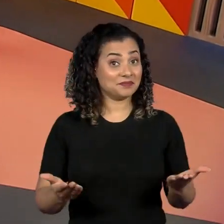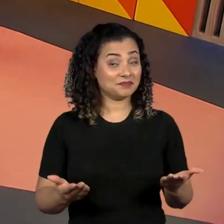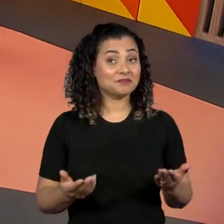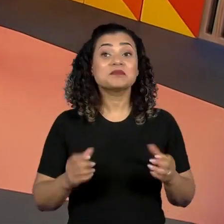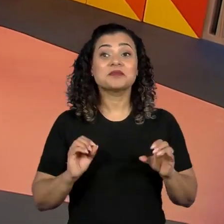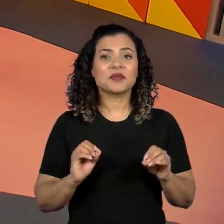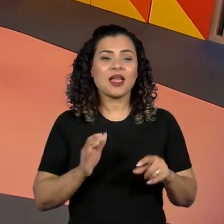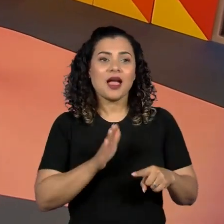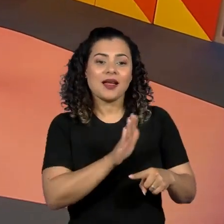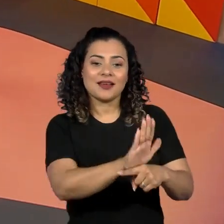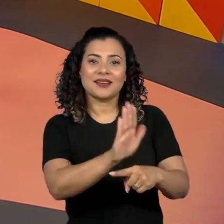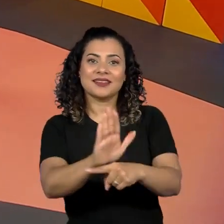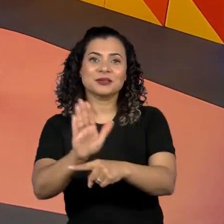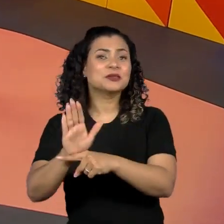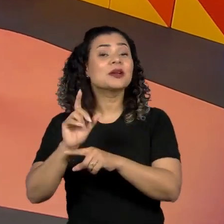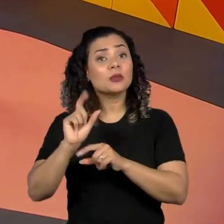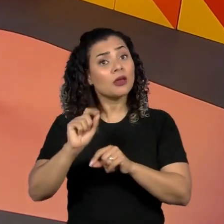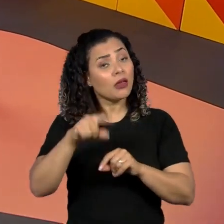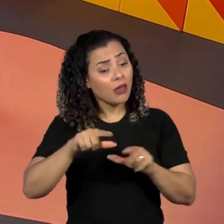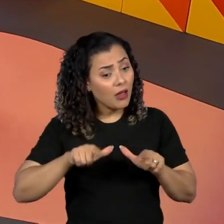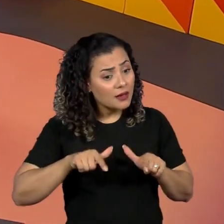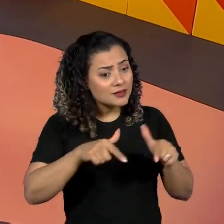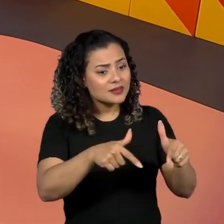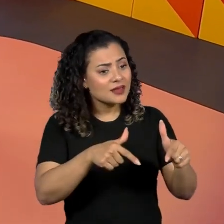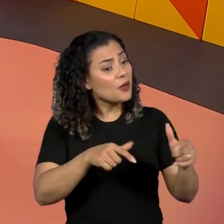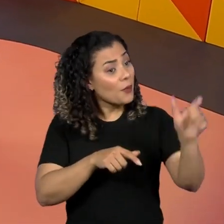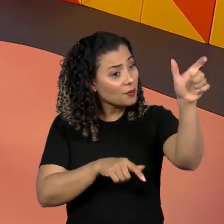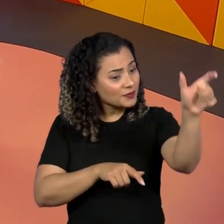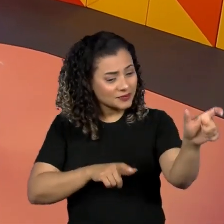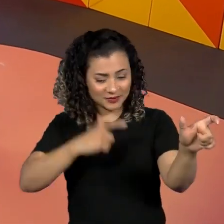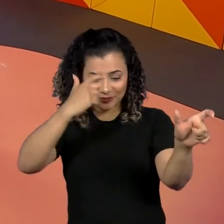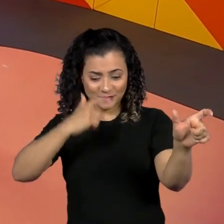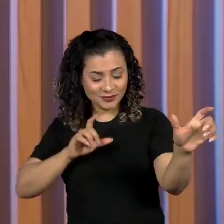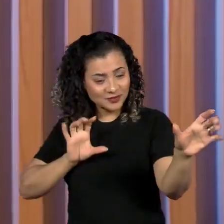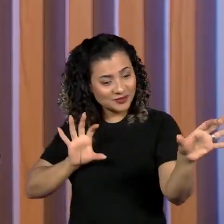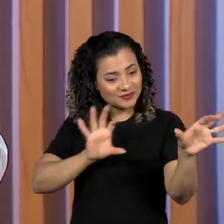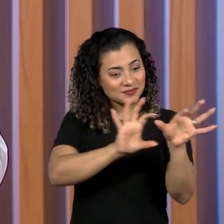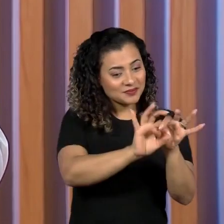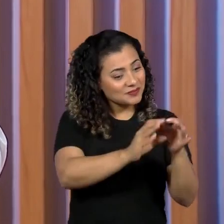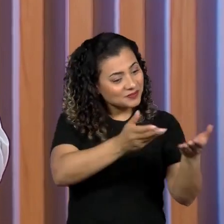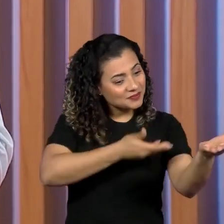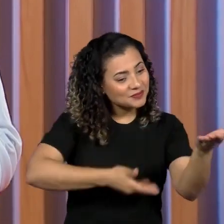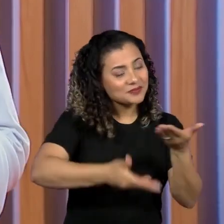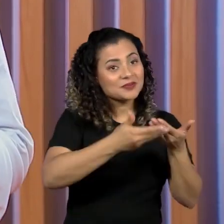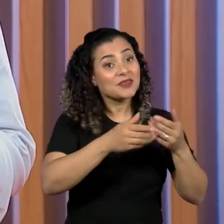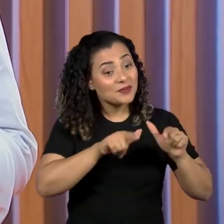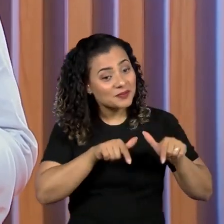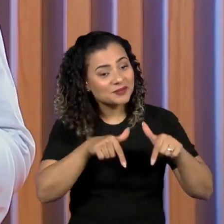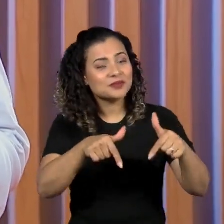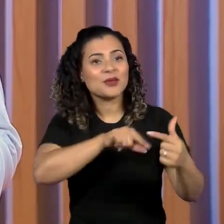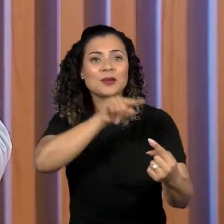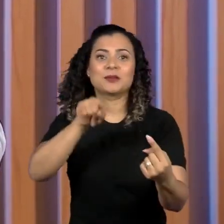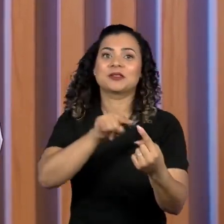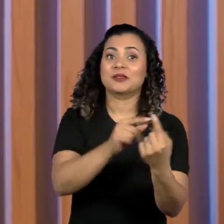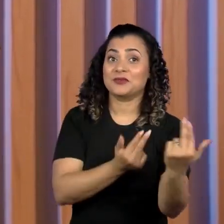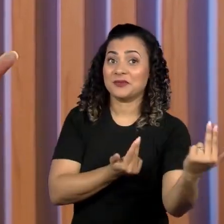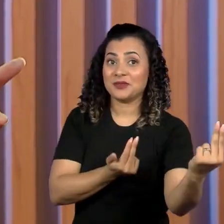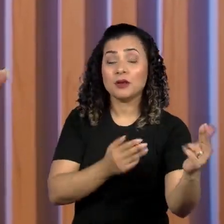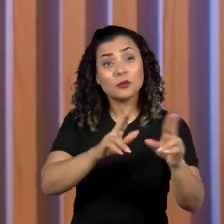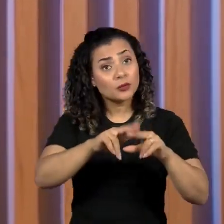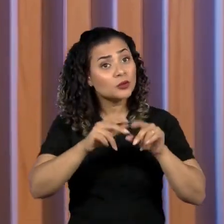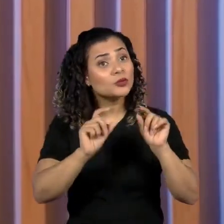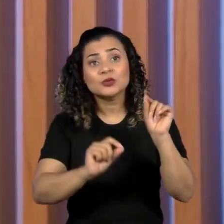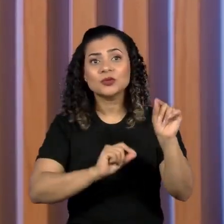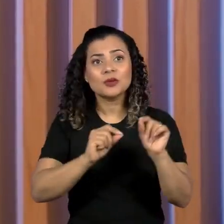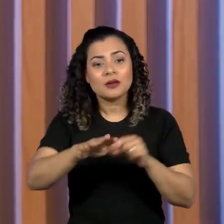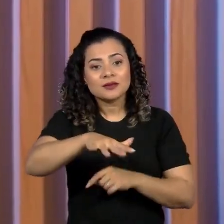Cooperar é atuar juntamente com os outros por um mesmo objetivo. E o cooperativismo tem se consolidado como um